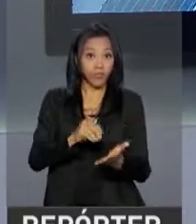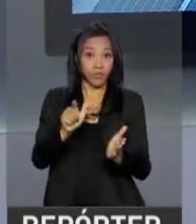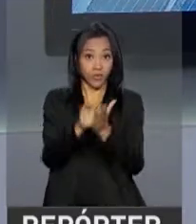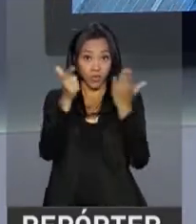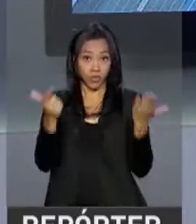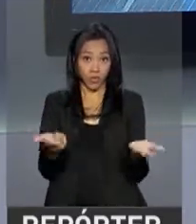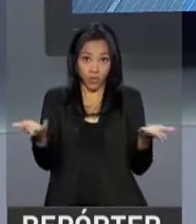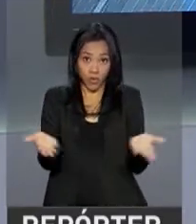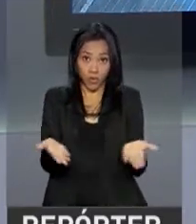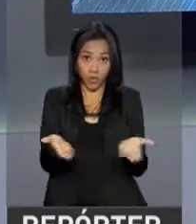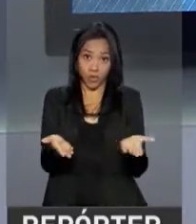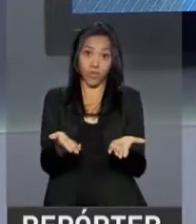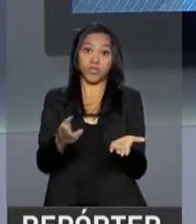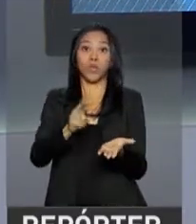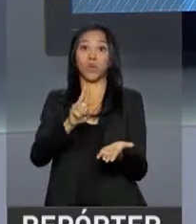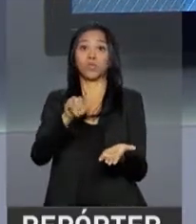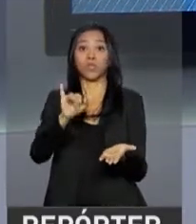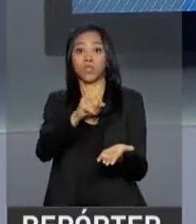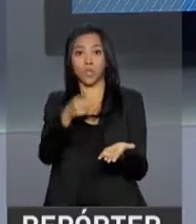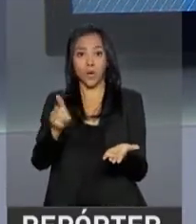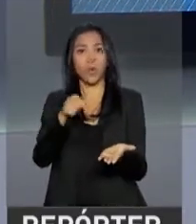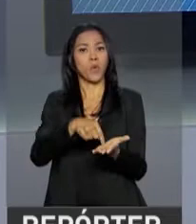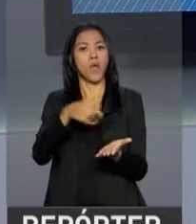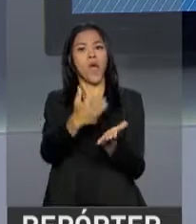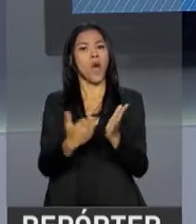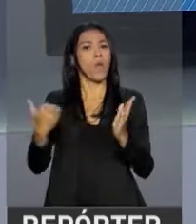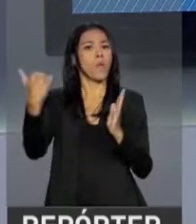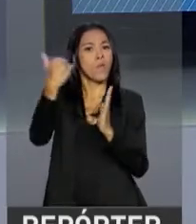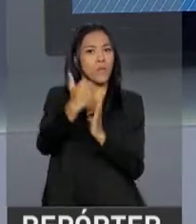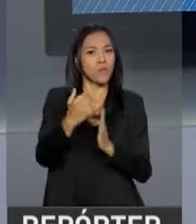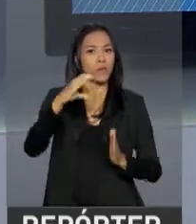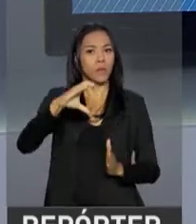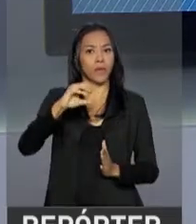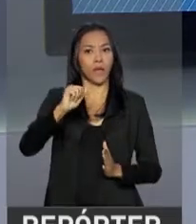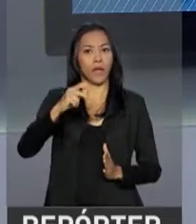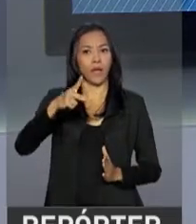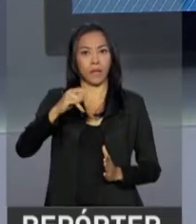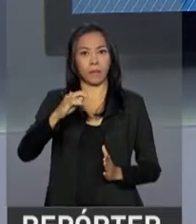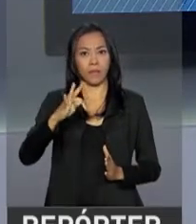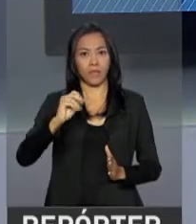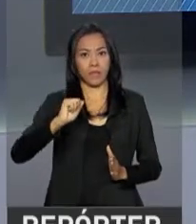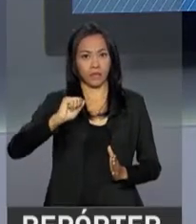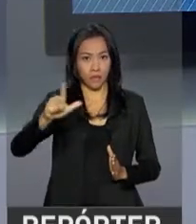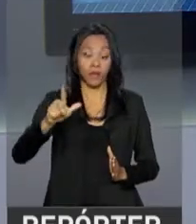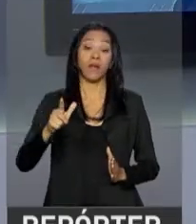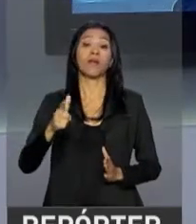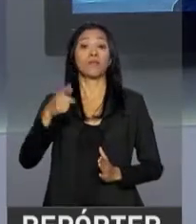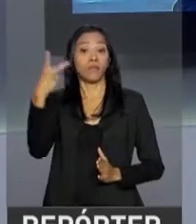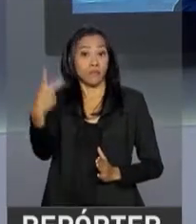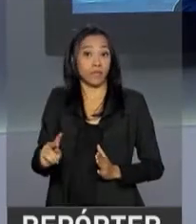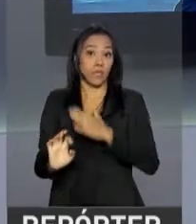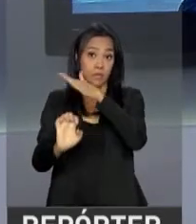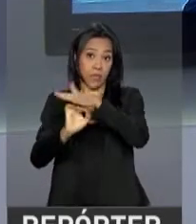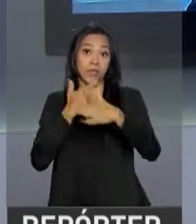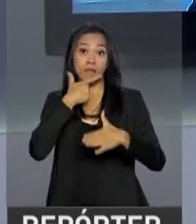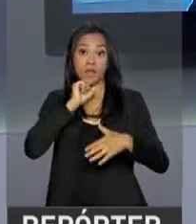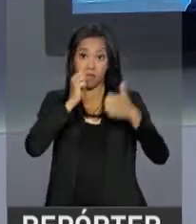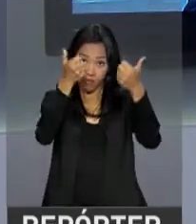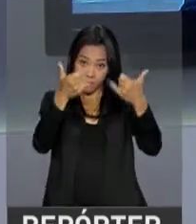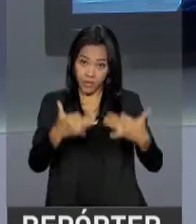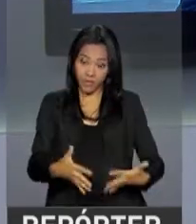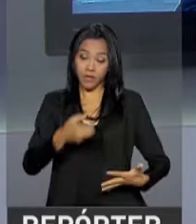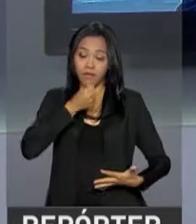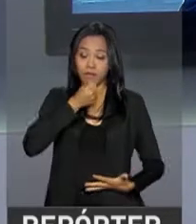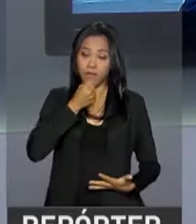a operação se dará por meio de aumento do capital social da empresa e quem explica pra gente é o repórter paulo la sálvia ao vivo no